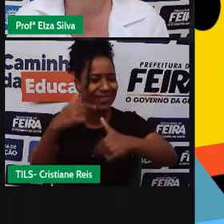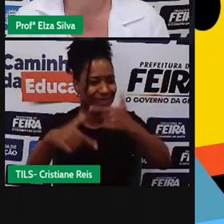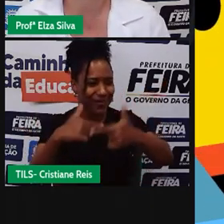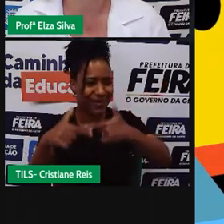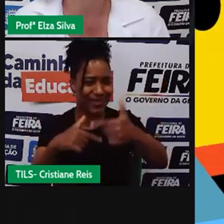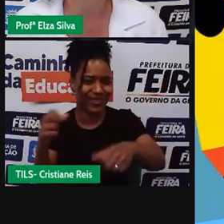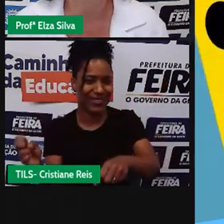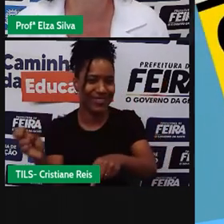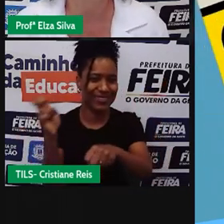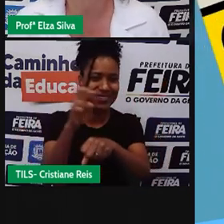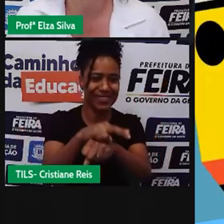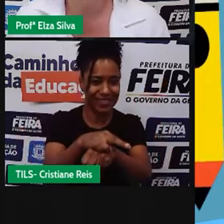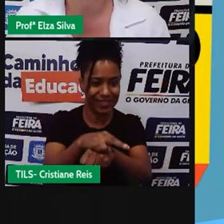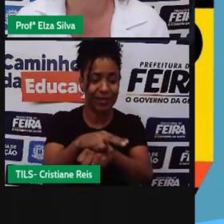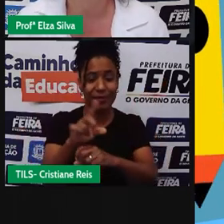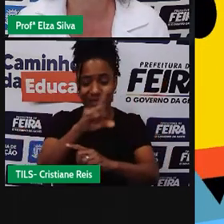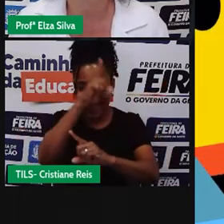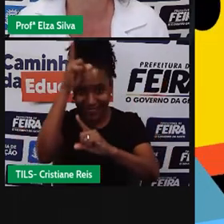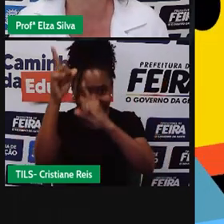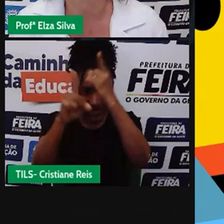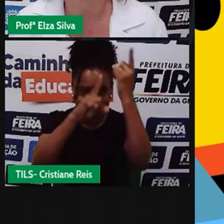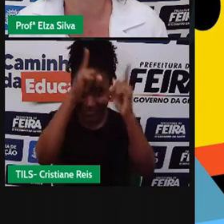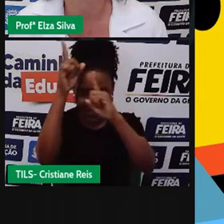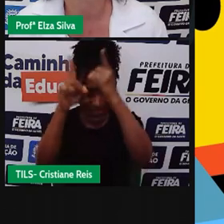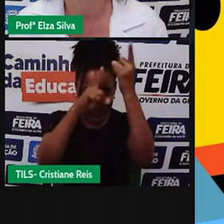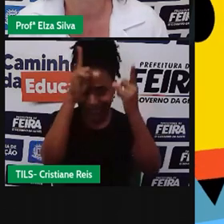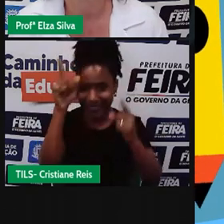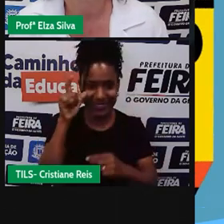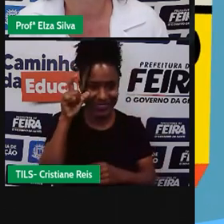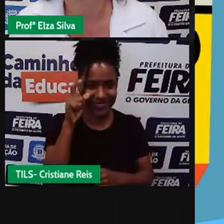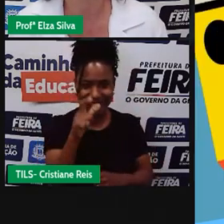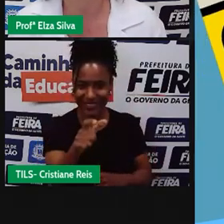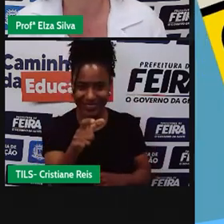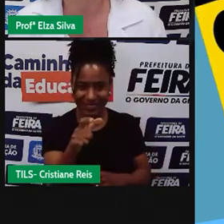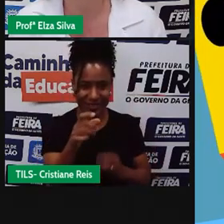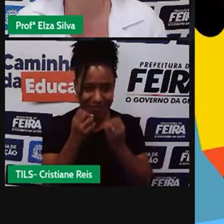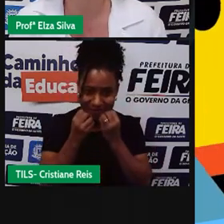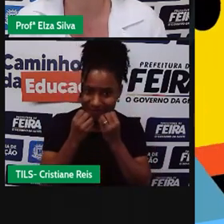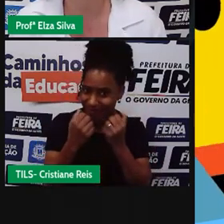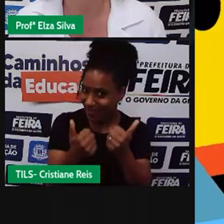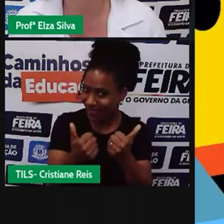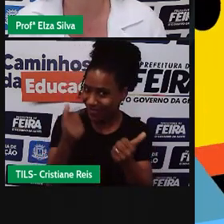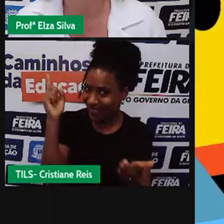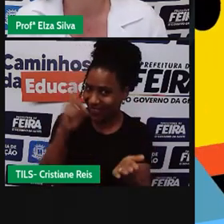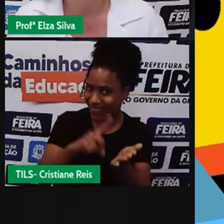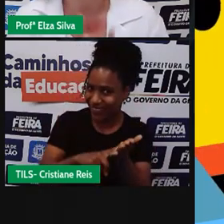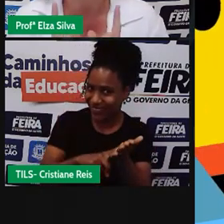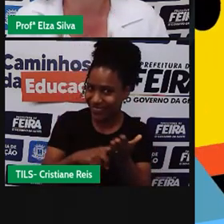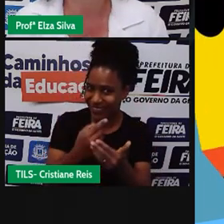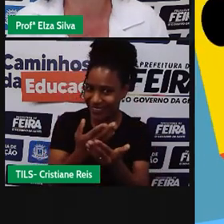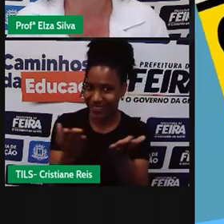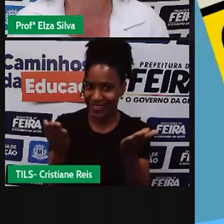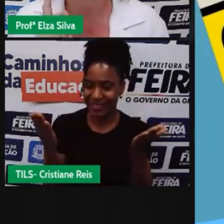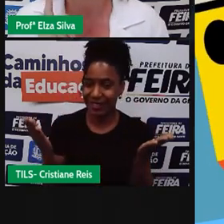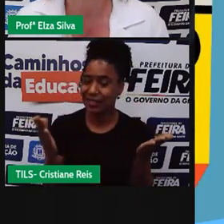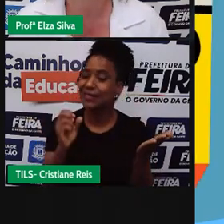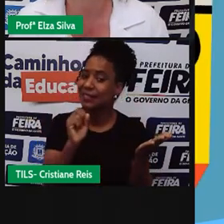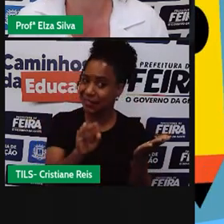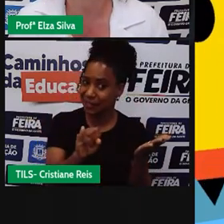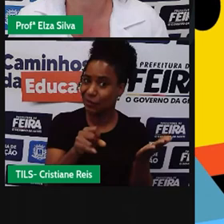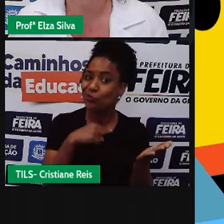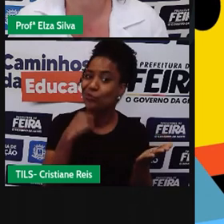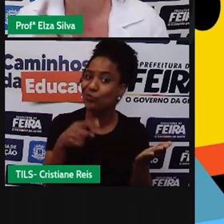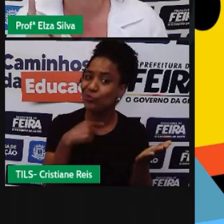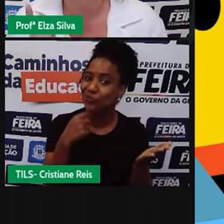classificado de emprego fique criativo e riquíssimo. Posso contar com vocês? Qualquer dúvida, não